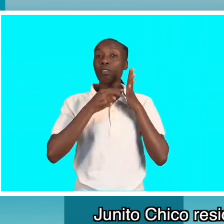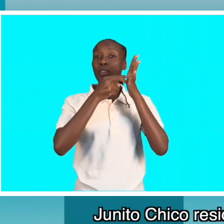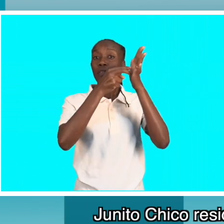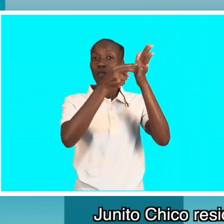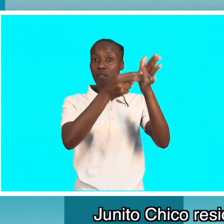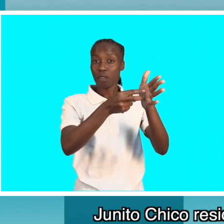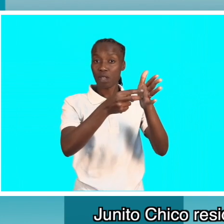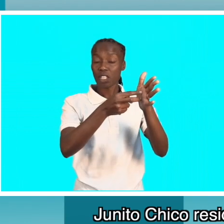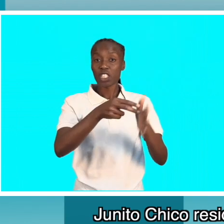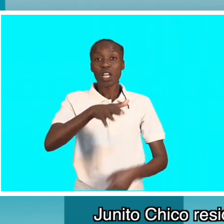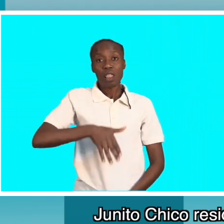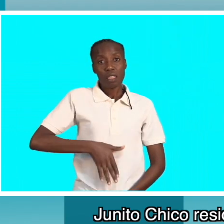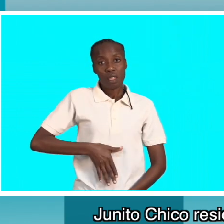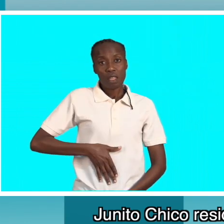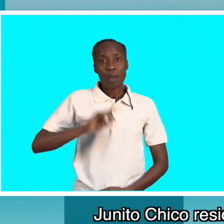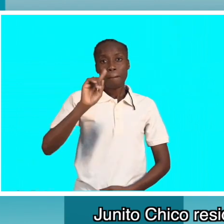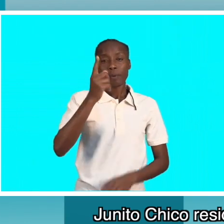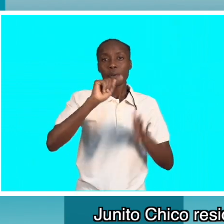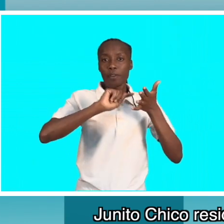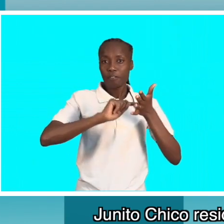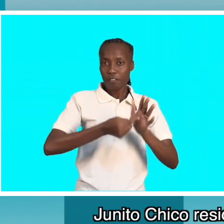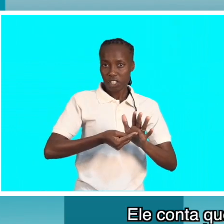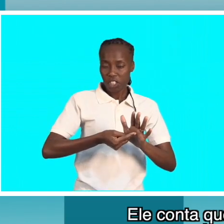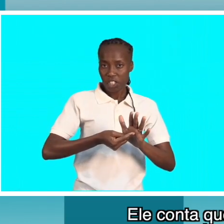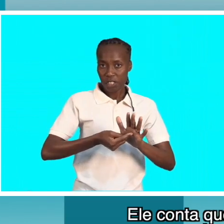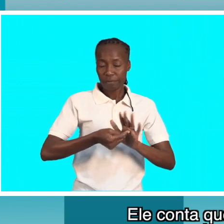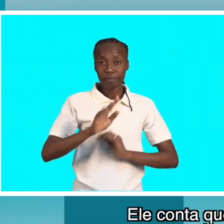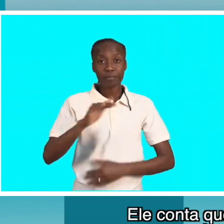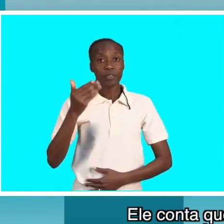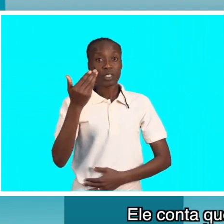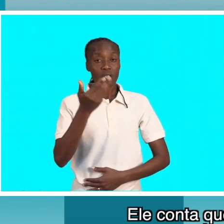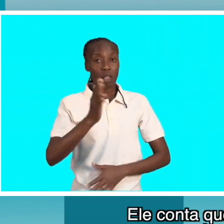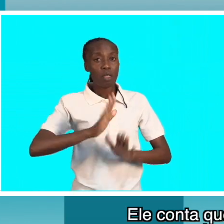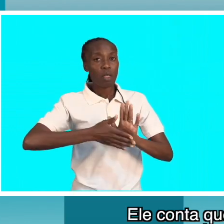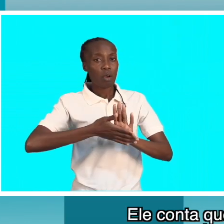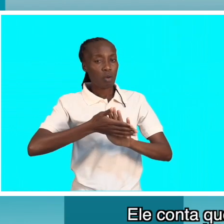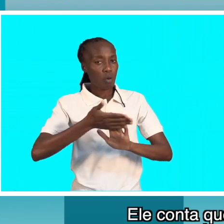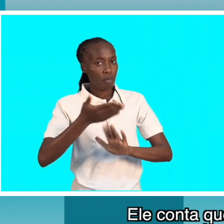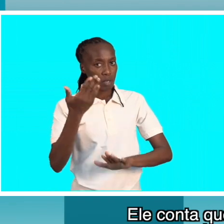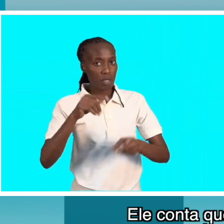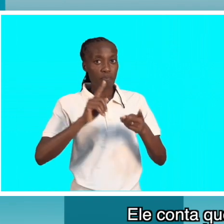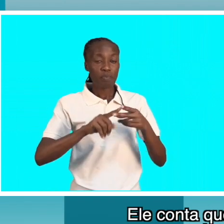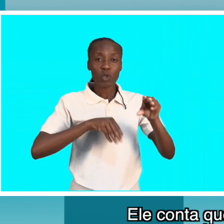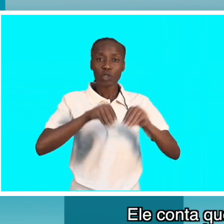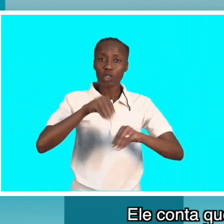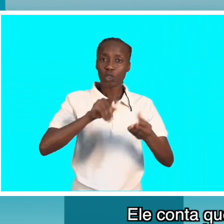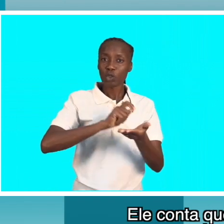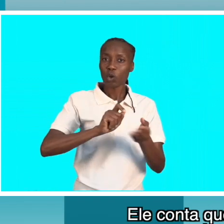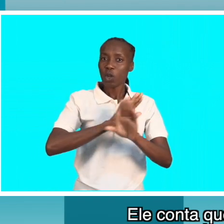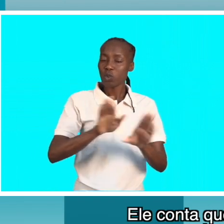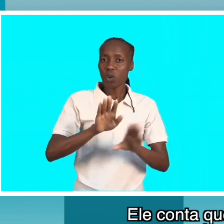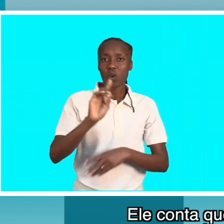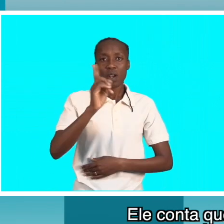Junito Chico reside na província de Nampula e lhe conta que tem comercializado seus produtos